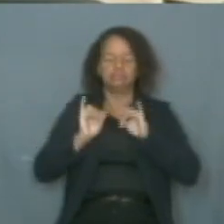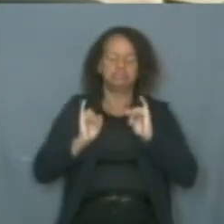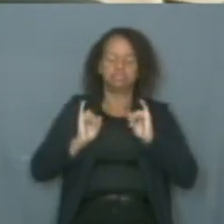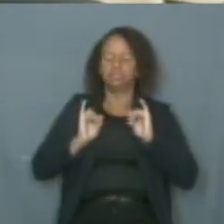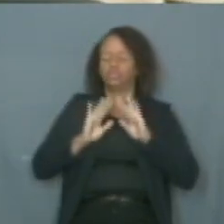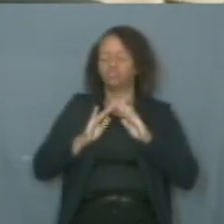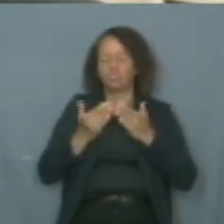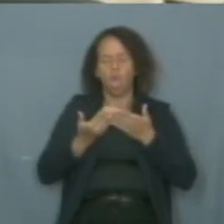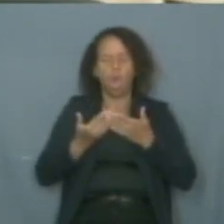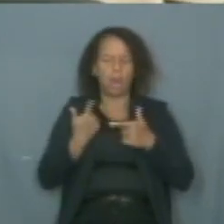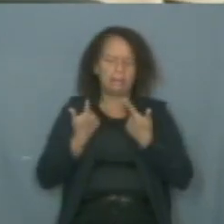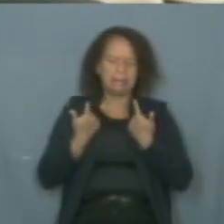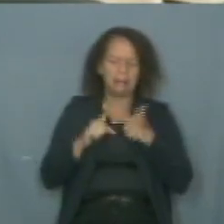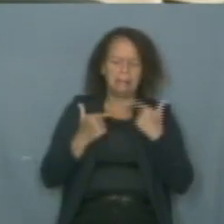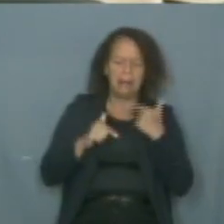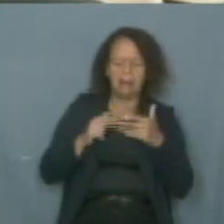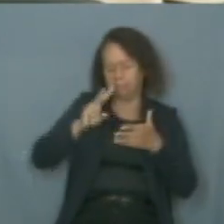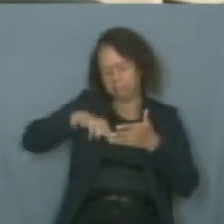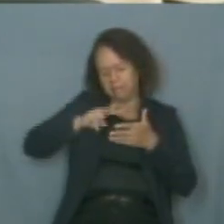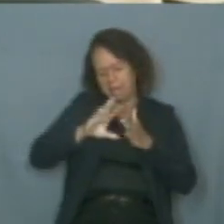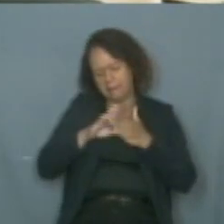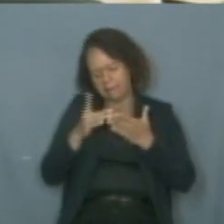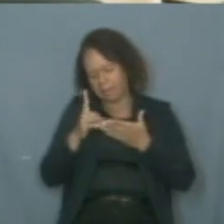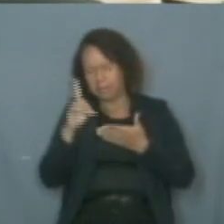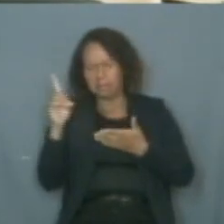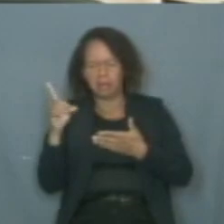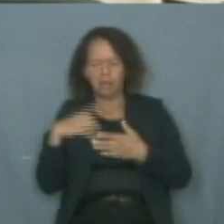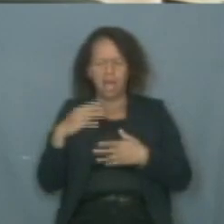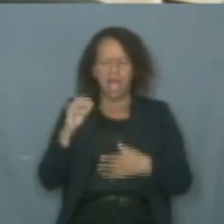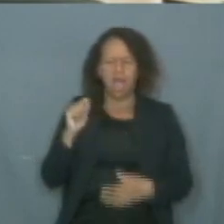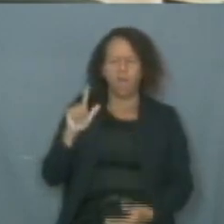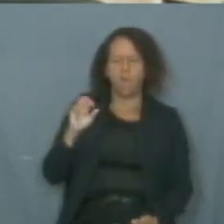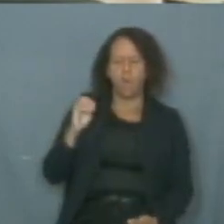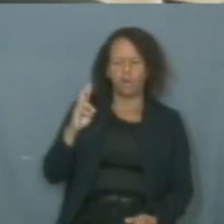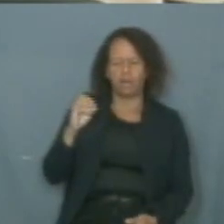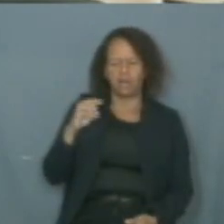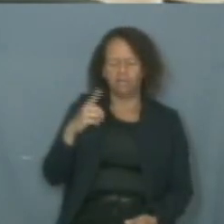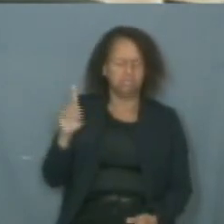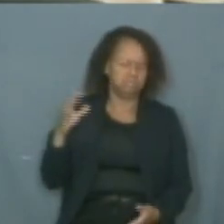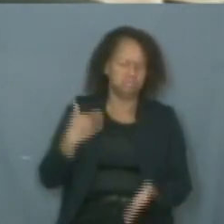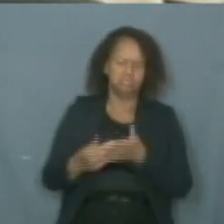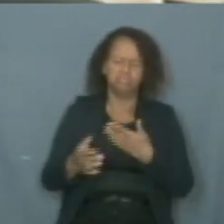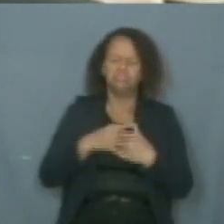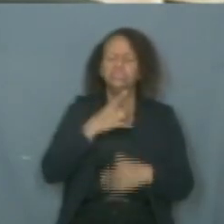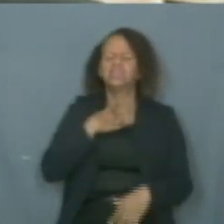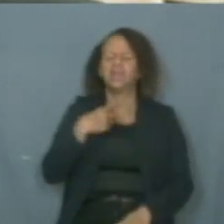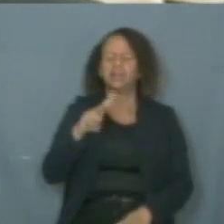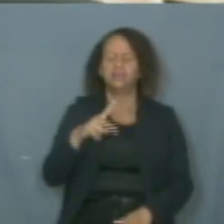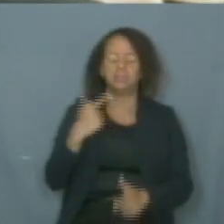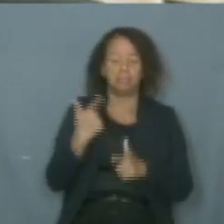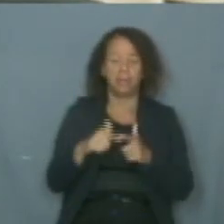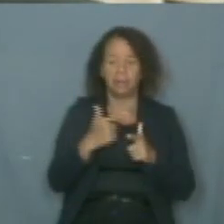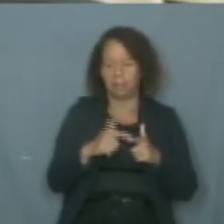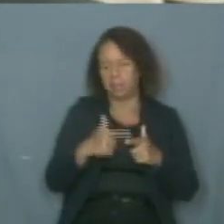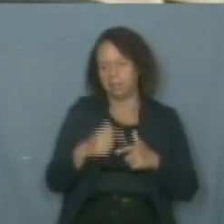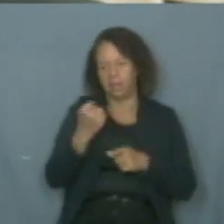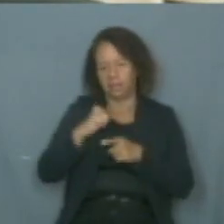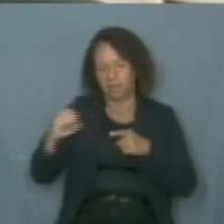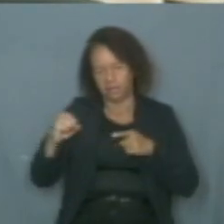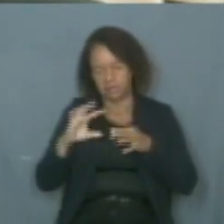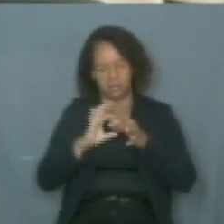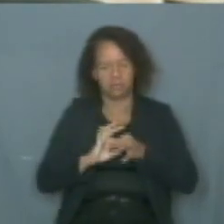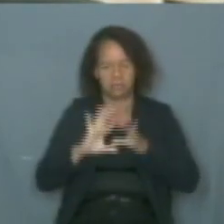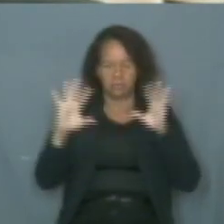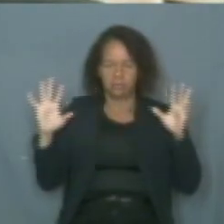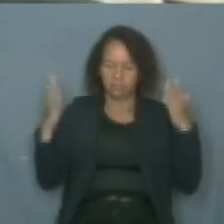sua escola, no seu trabalho, ler a Bíblia, ler o Alcorão, ler o que for. Não tem problema. É uma defesa de